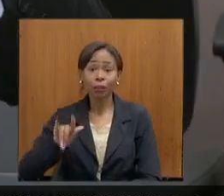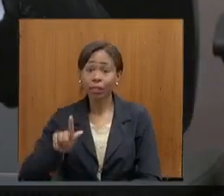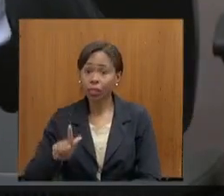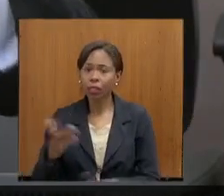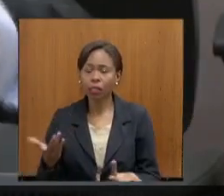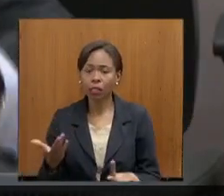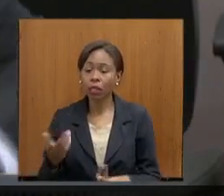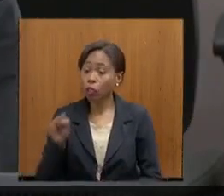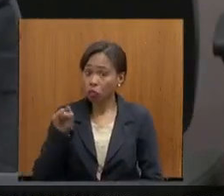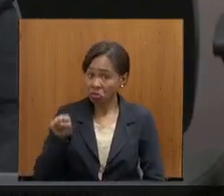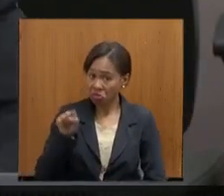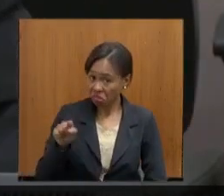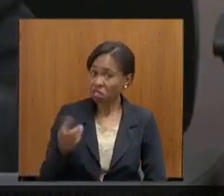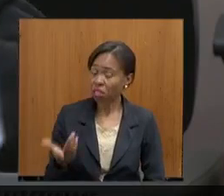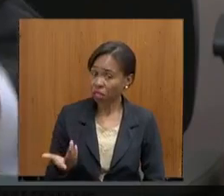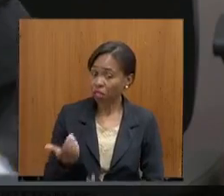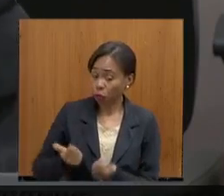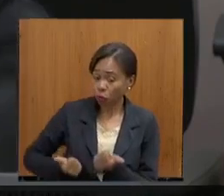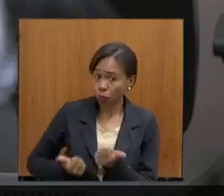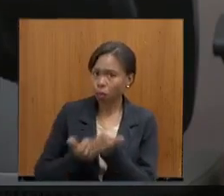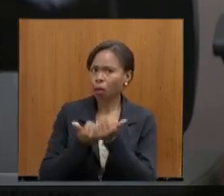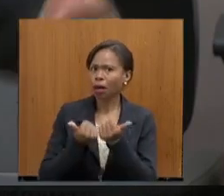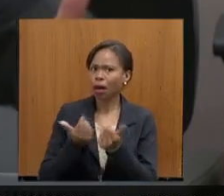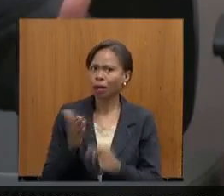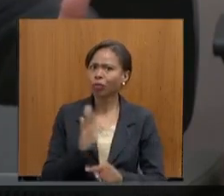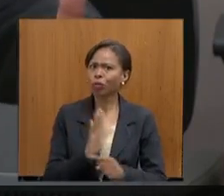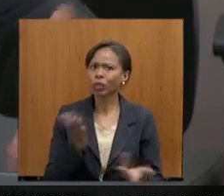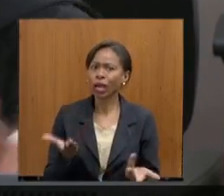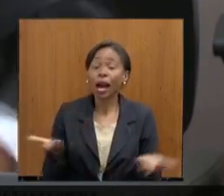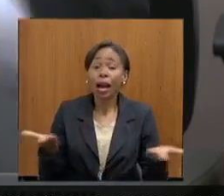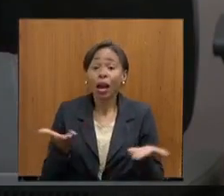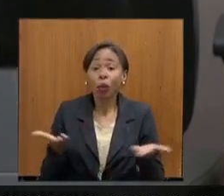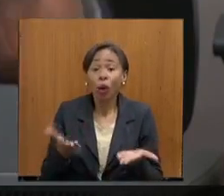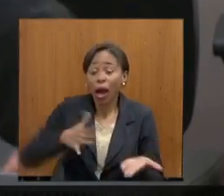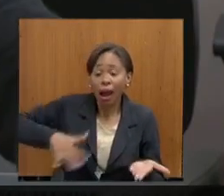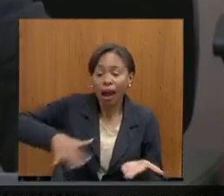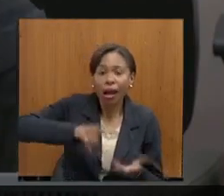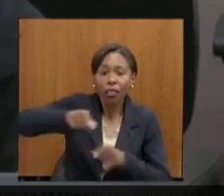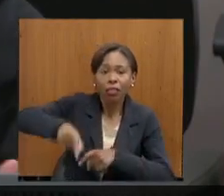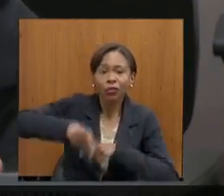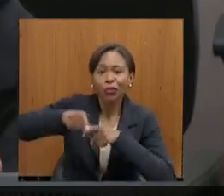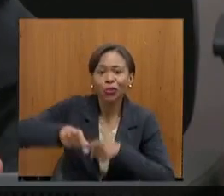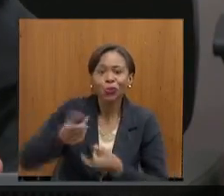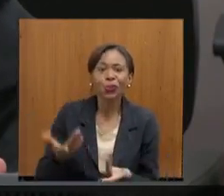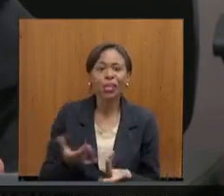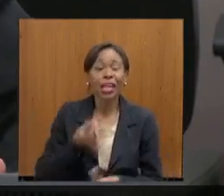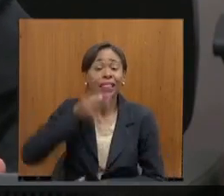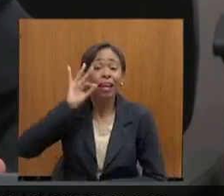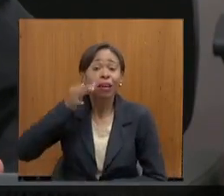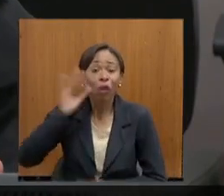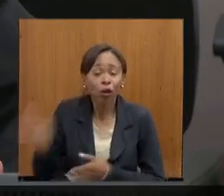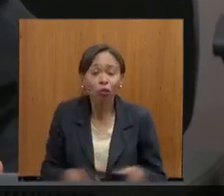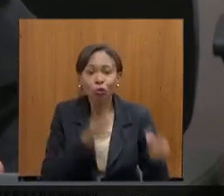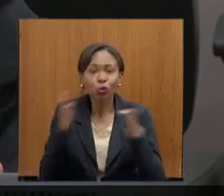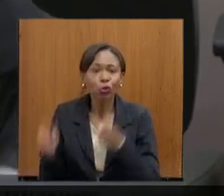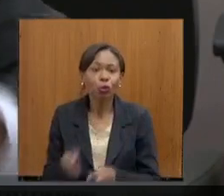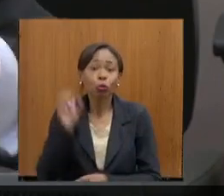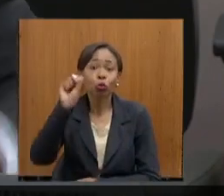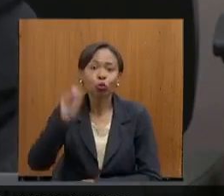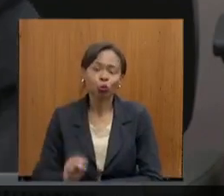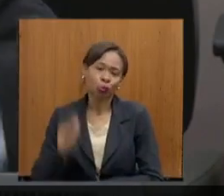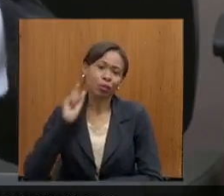para garantir agora no polo da tecnologia para agricultura para cafeicultura de nosso sul de Minas